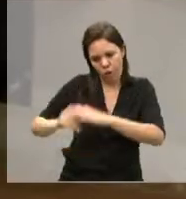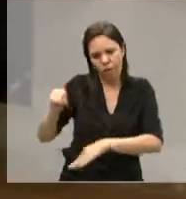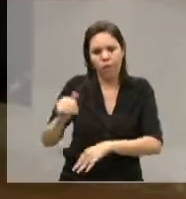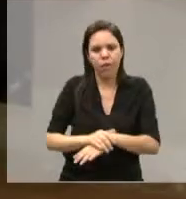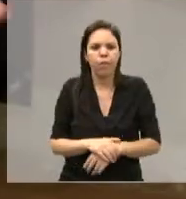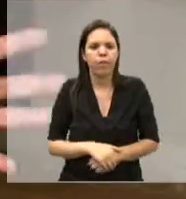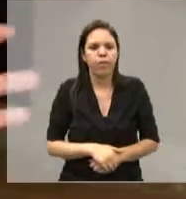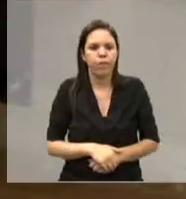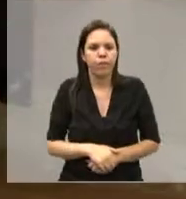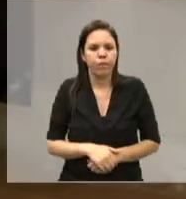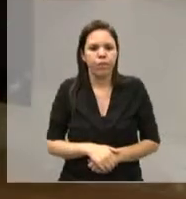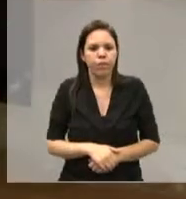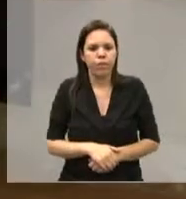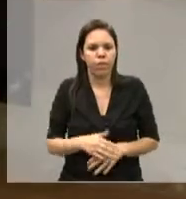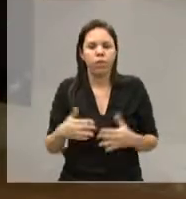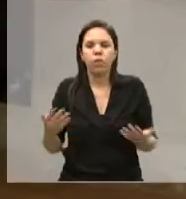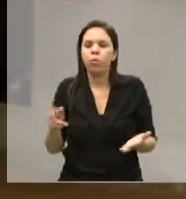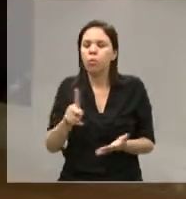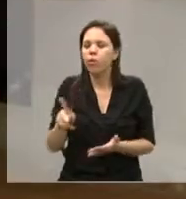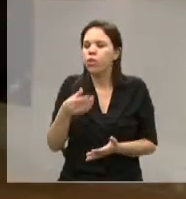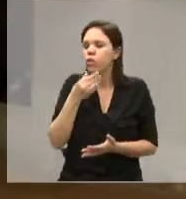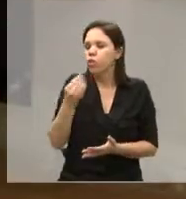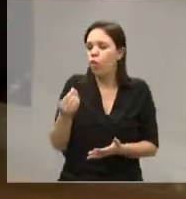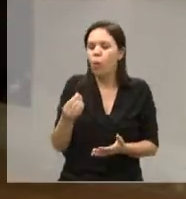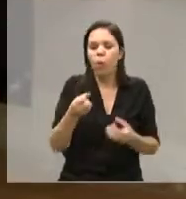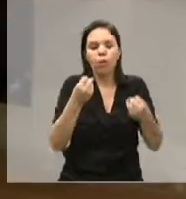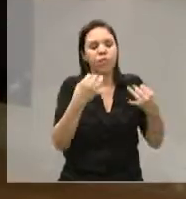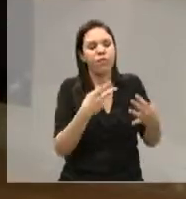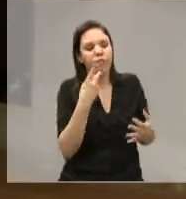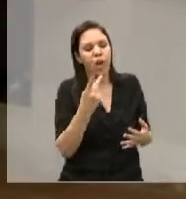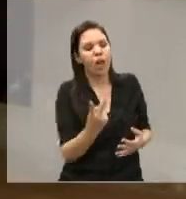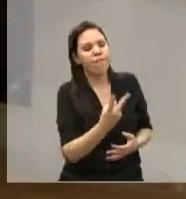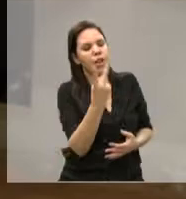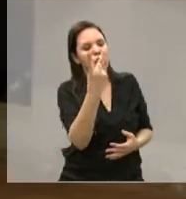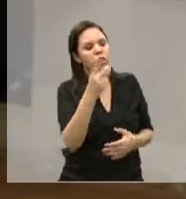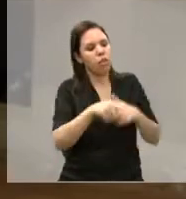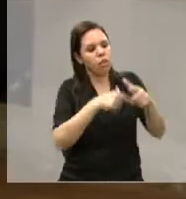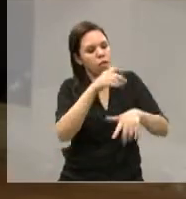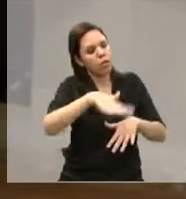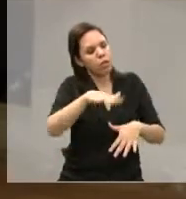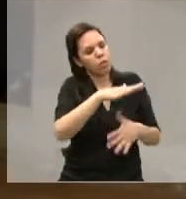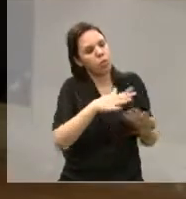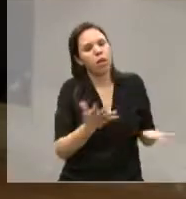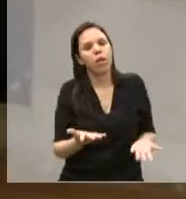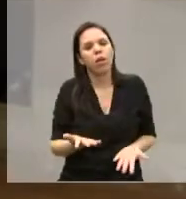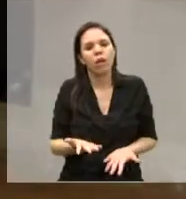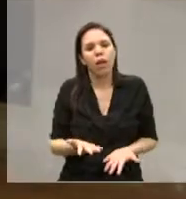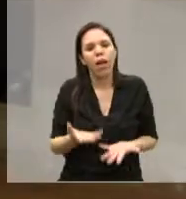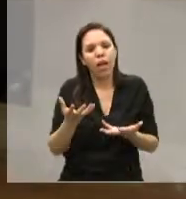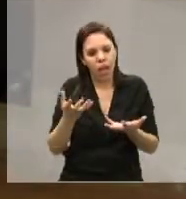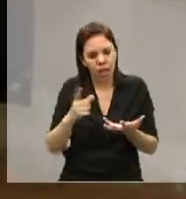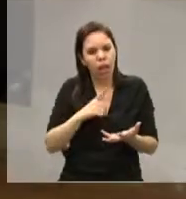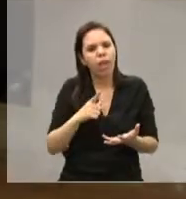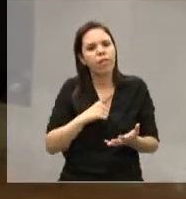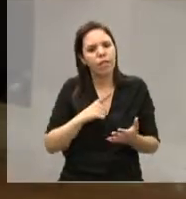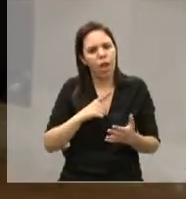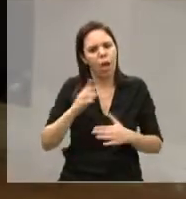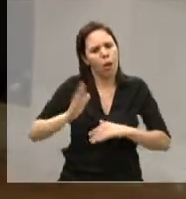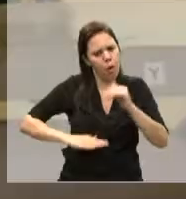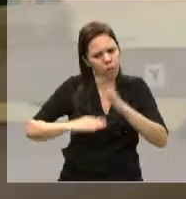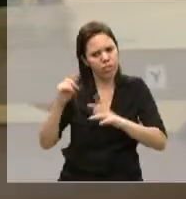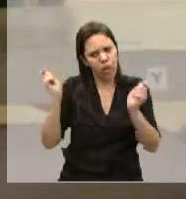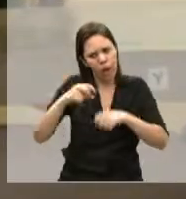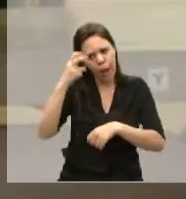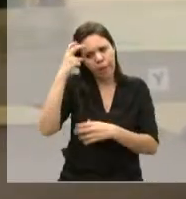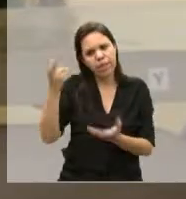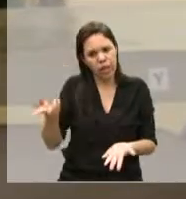constante. Professor, quando a gente fala dessa valorização do mercado de trabalho, realmente o mercado de trabalho quer ter um profissional capacitado, né?